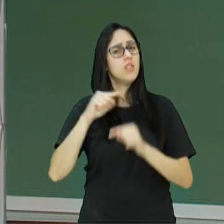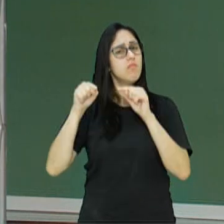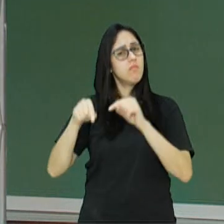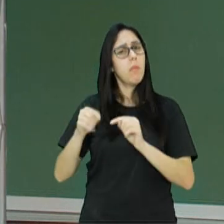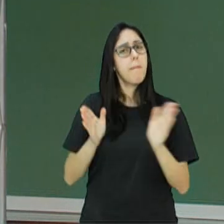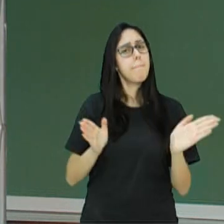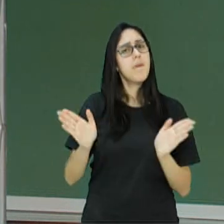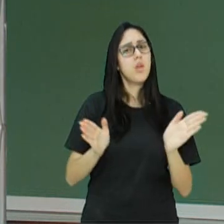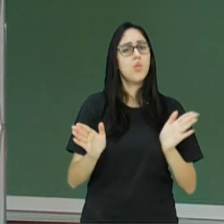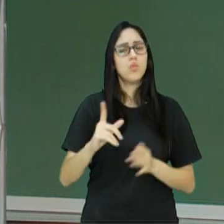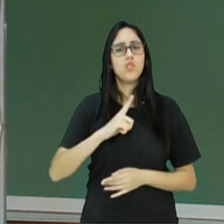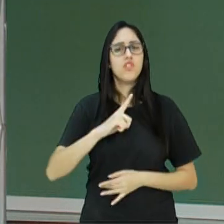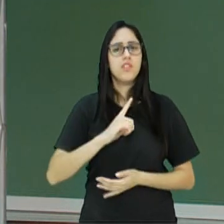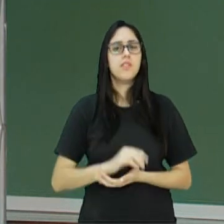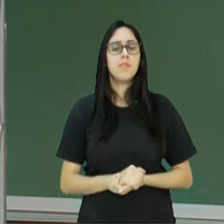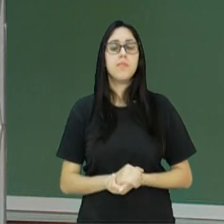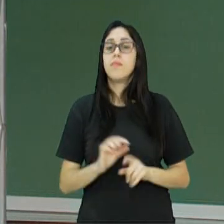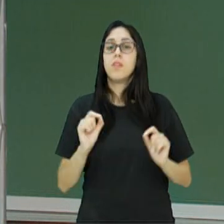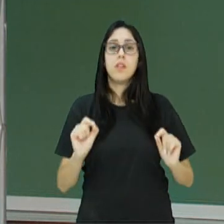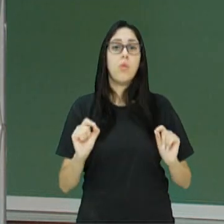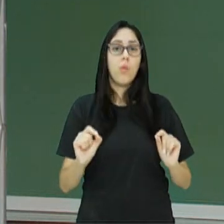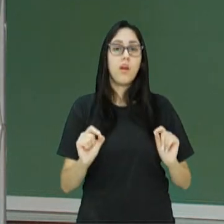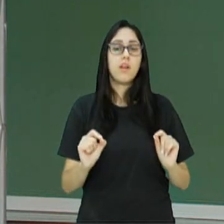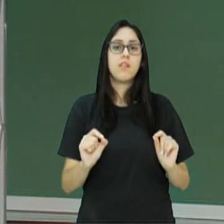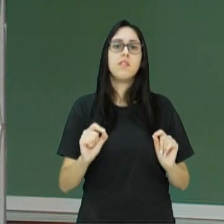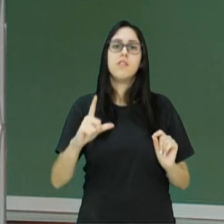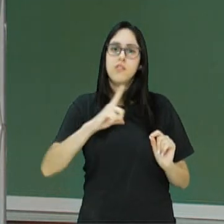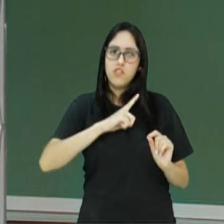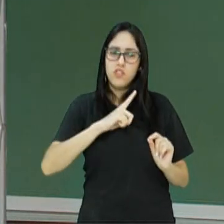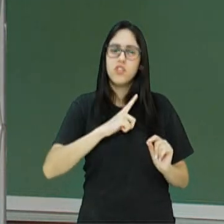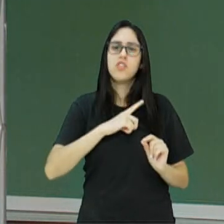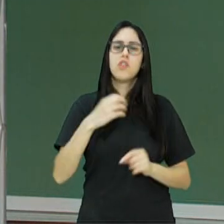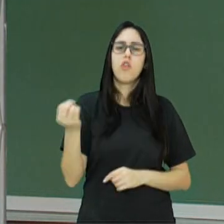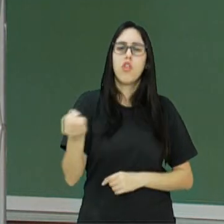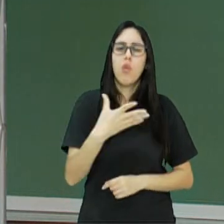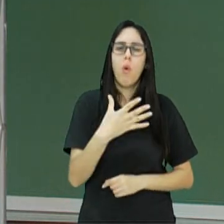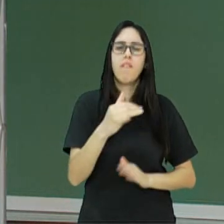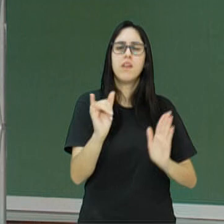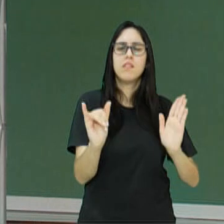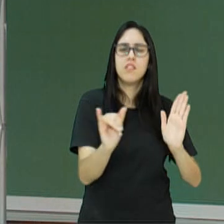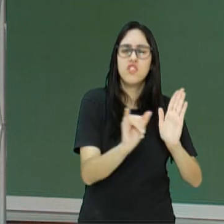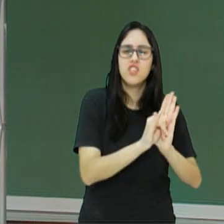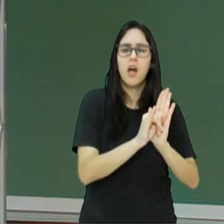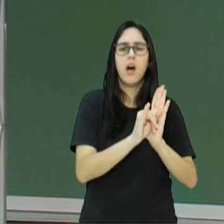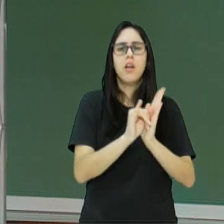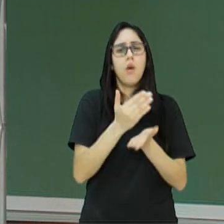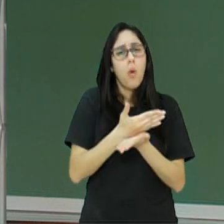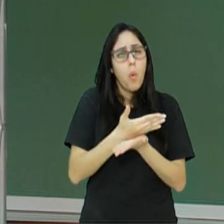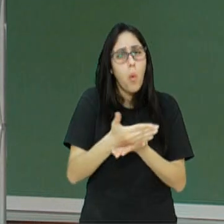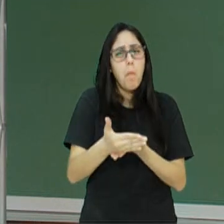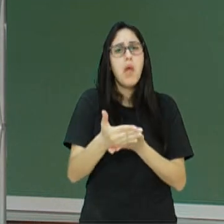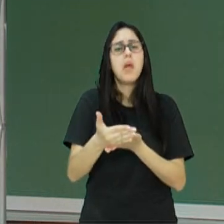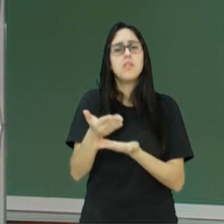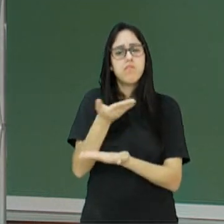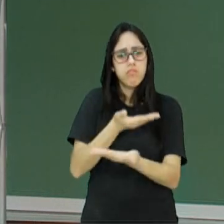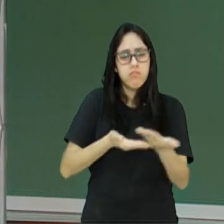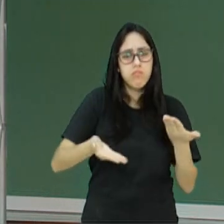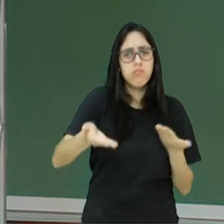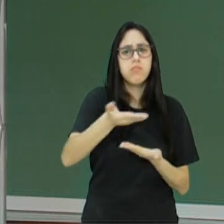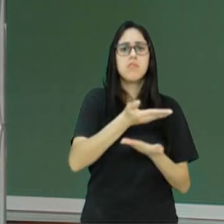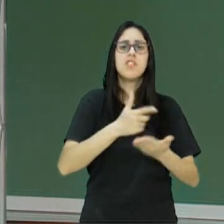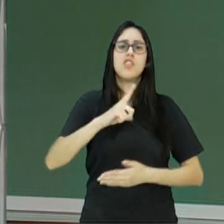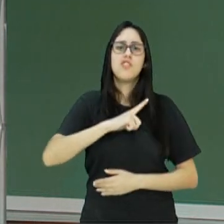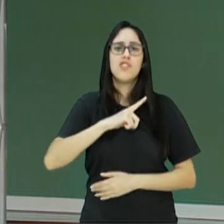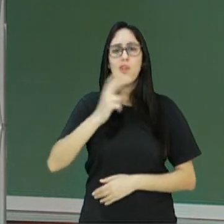vai ter essa contribuição para o processo de novas identidades que vão se formar a partir dessa troca,